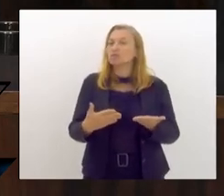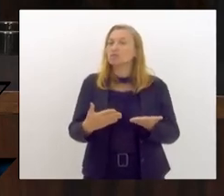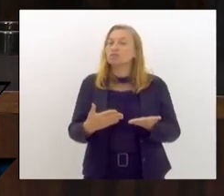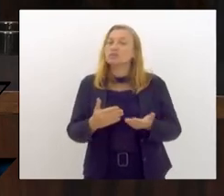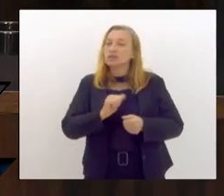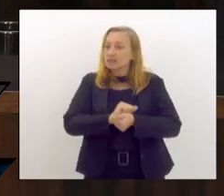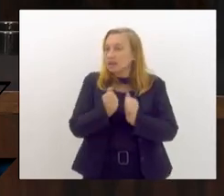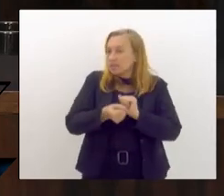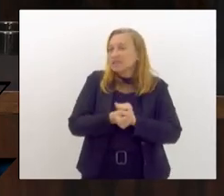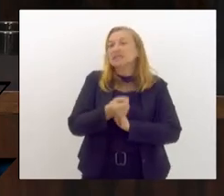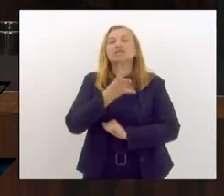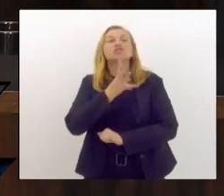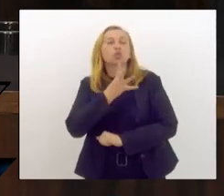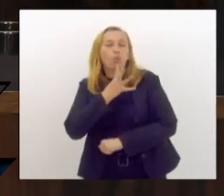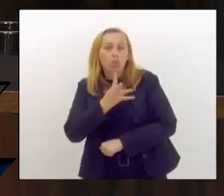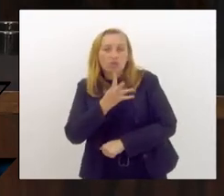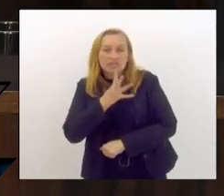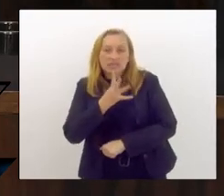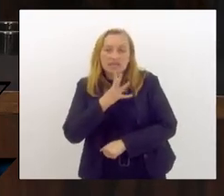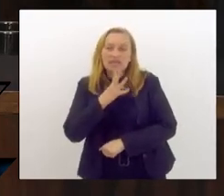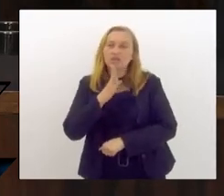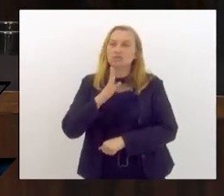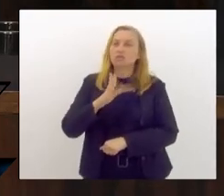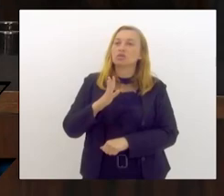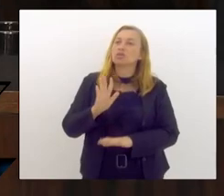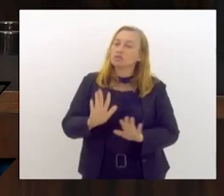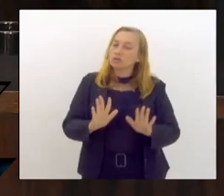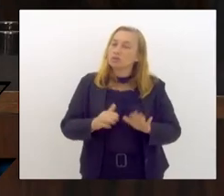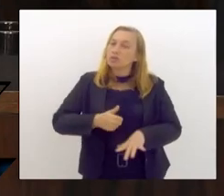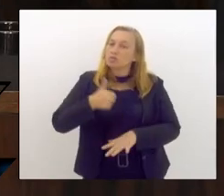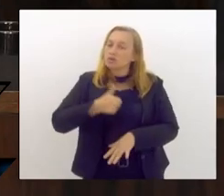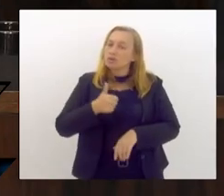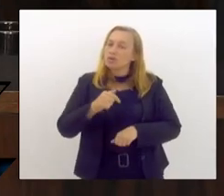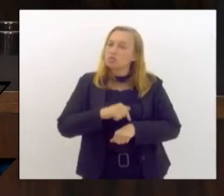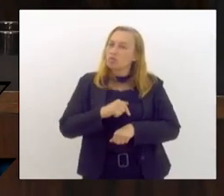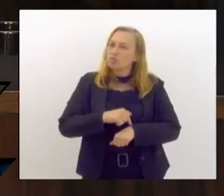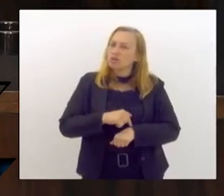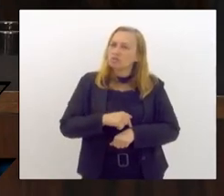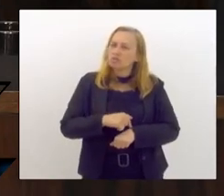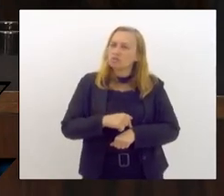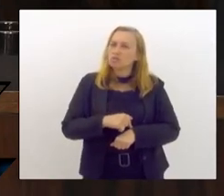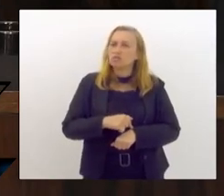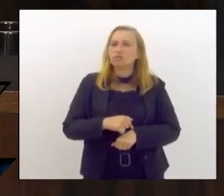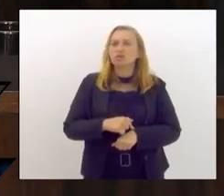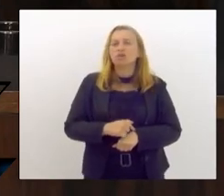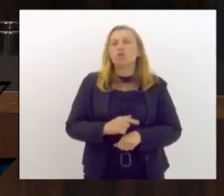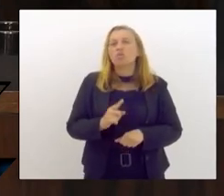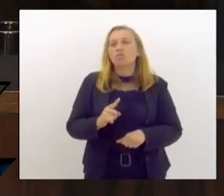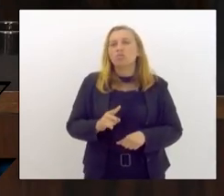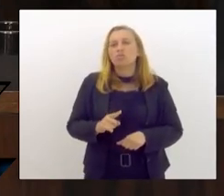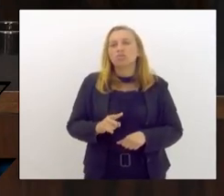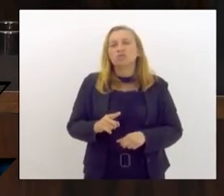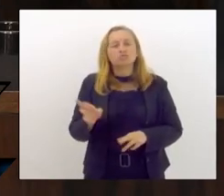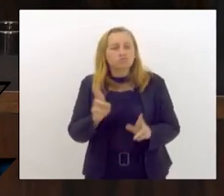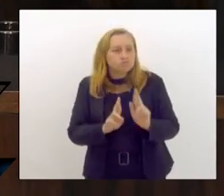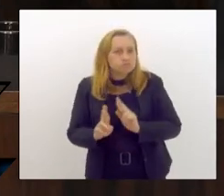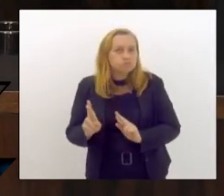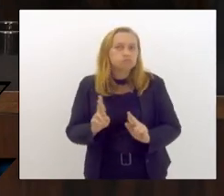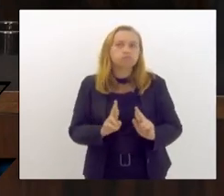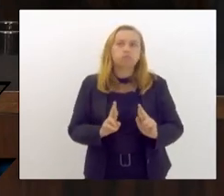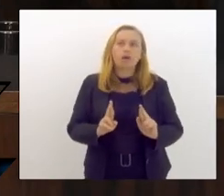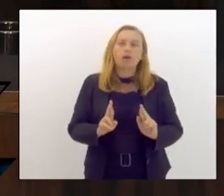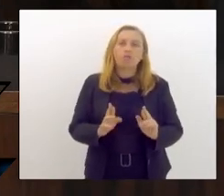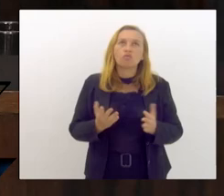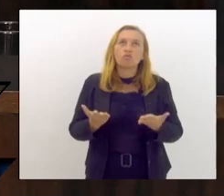deputados, estão se conhecendo. Eu acho que a gente tem que ter esse primeiro momento, vamos fazer um momento de relacionamento,